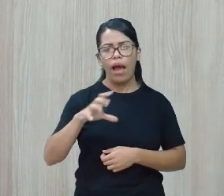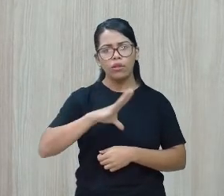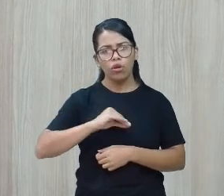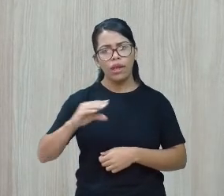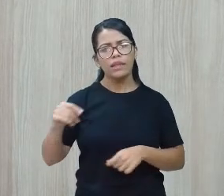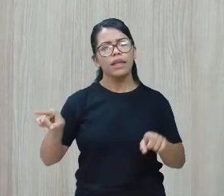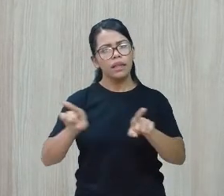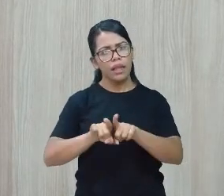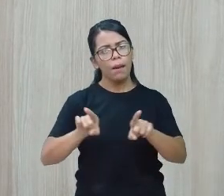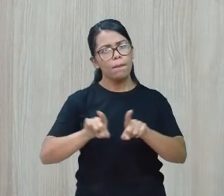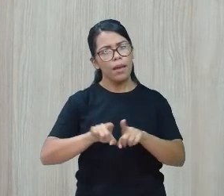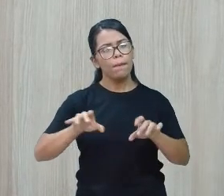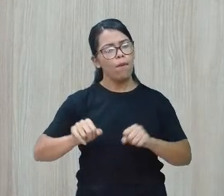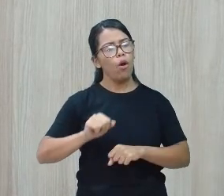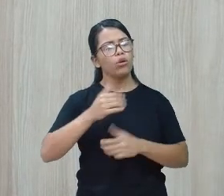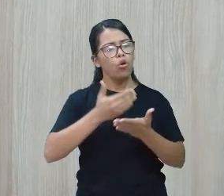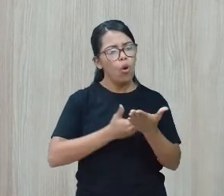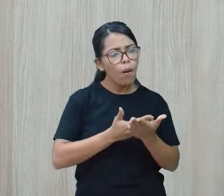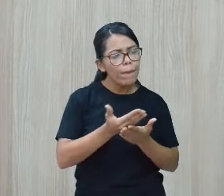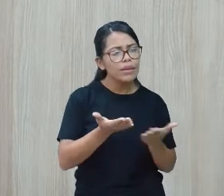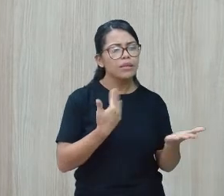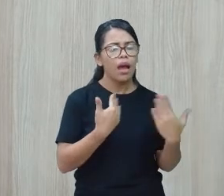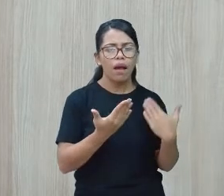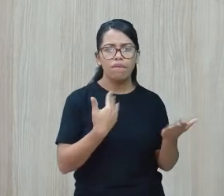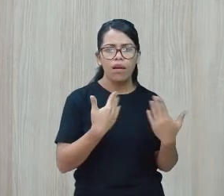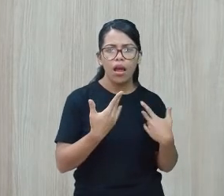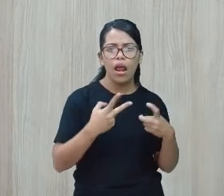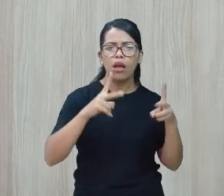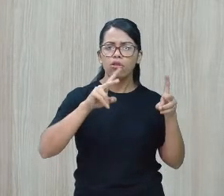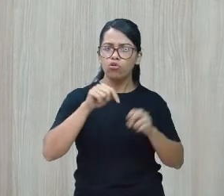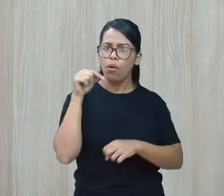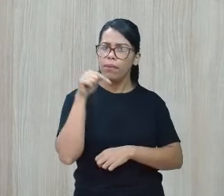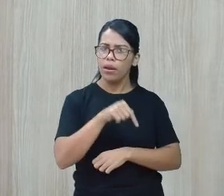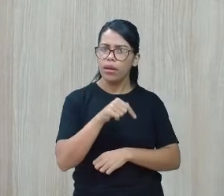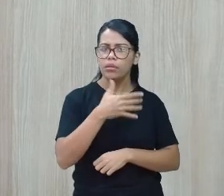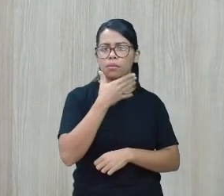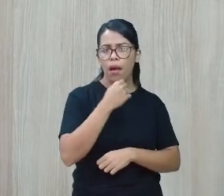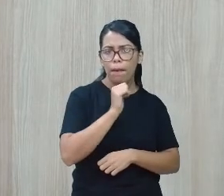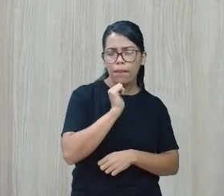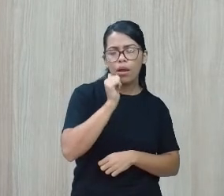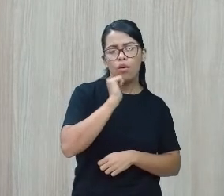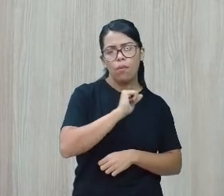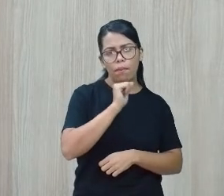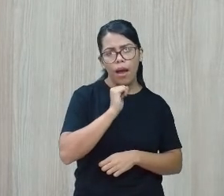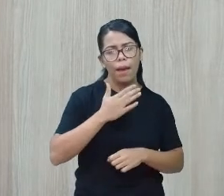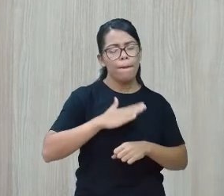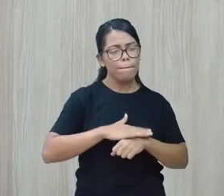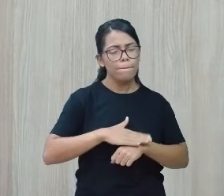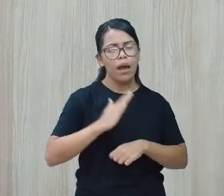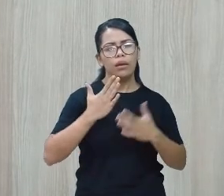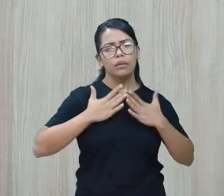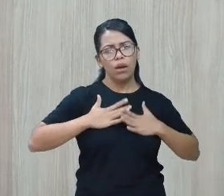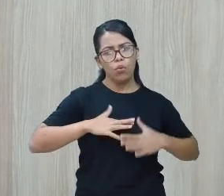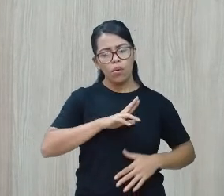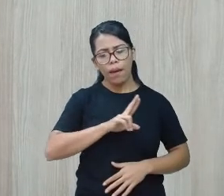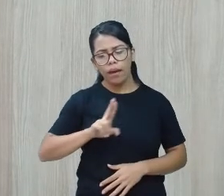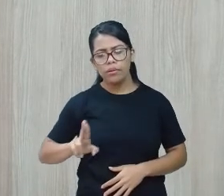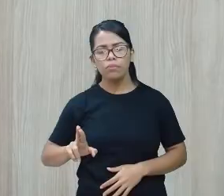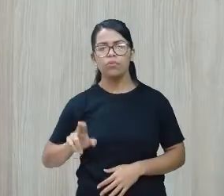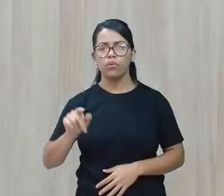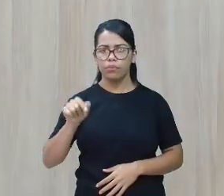esse de gravidez na adolescência. Comecem a falar para que os pais também fiquem bem à vontade de responder para